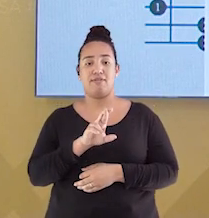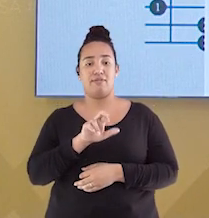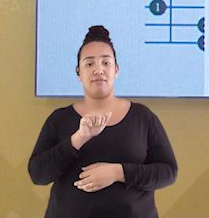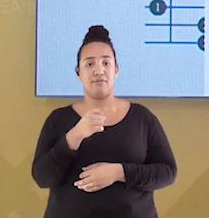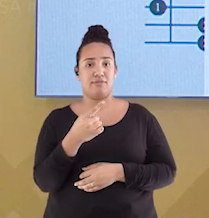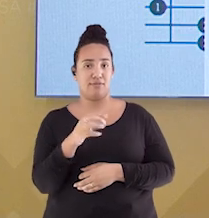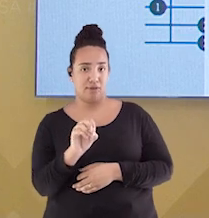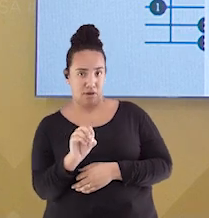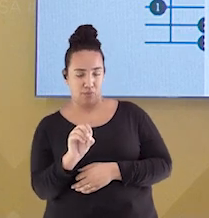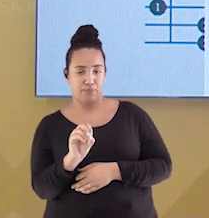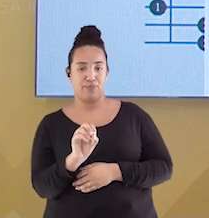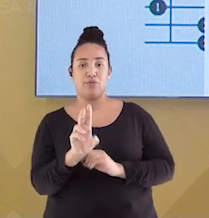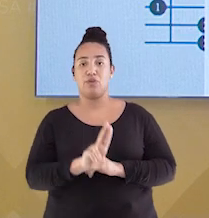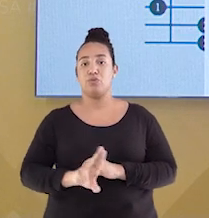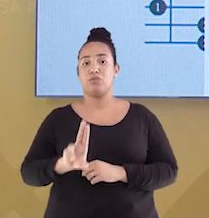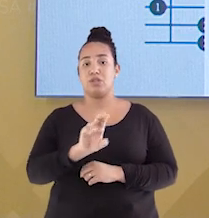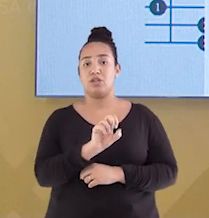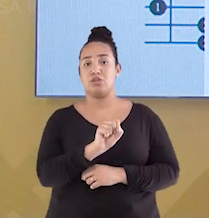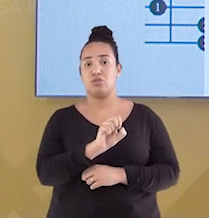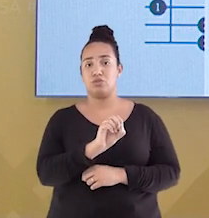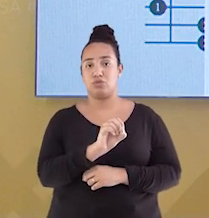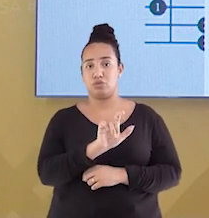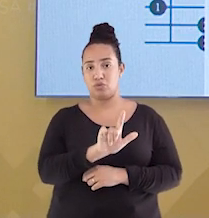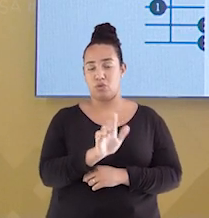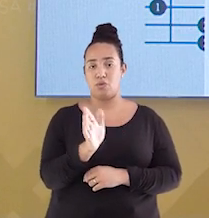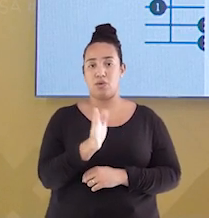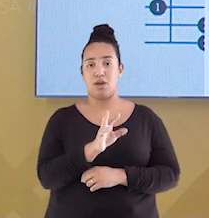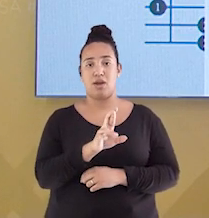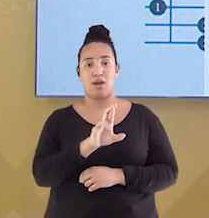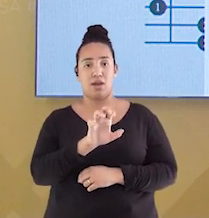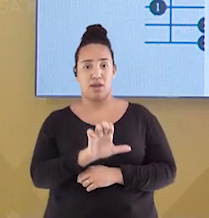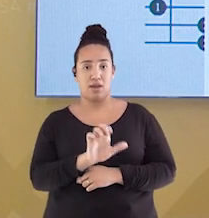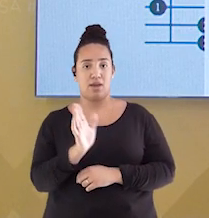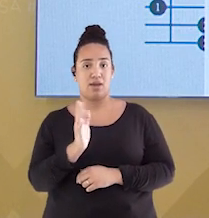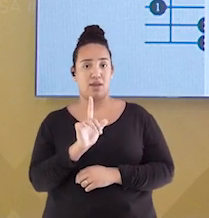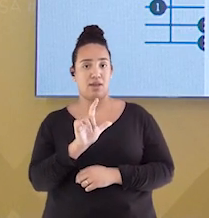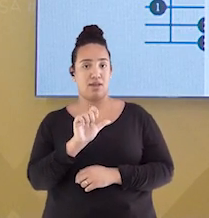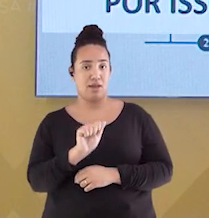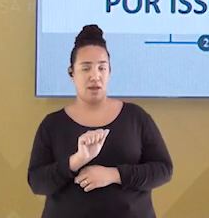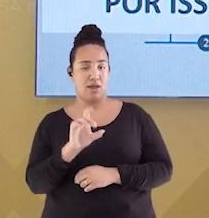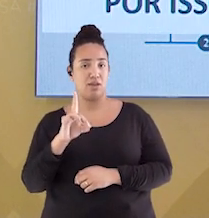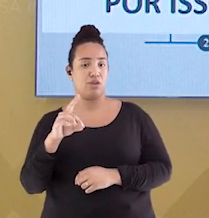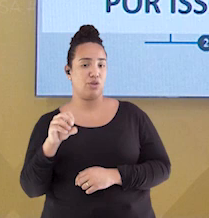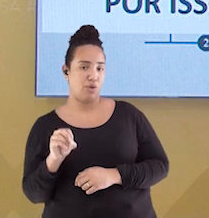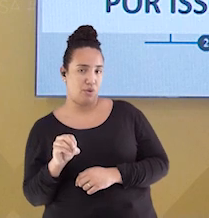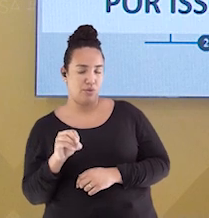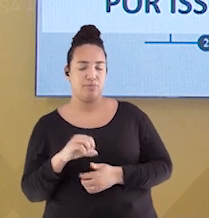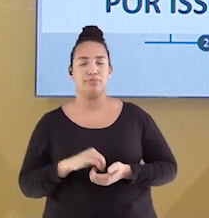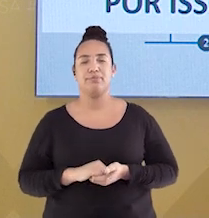Sol, Ré, Lá menor e Dó. Assim, ó.